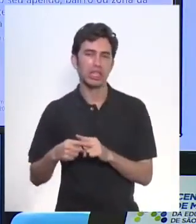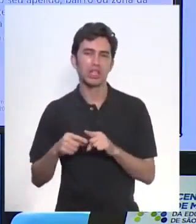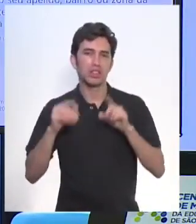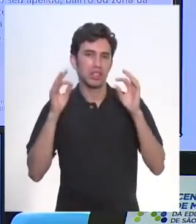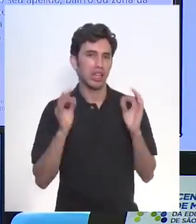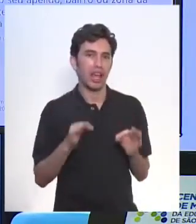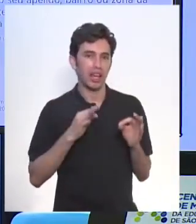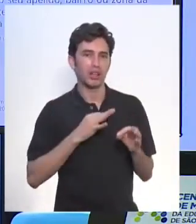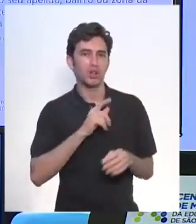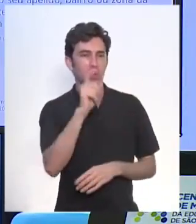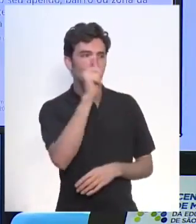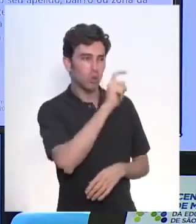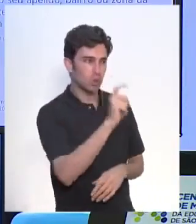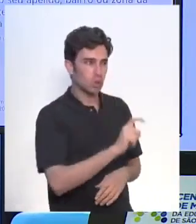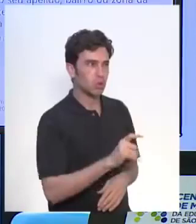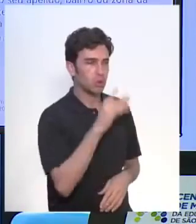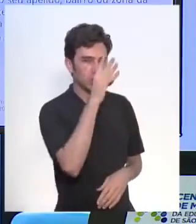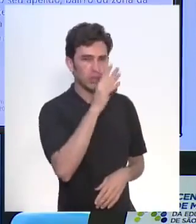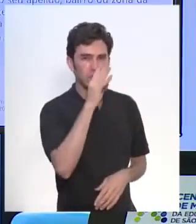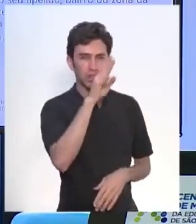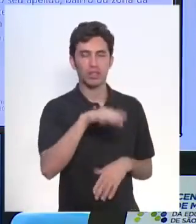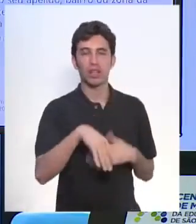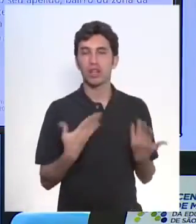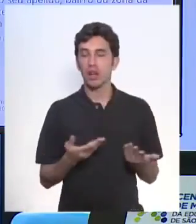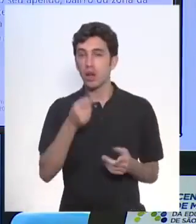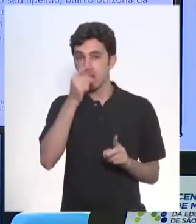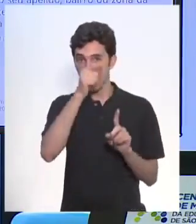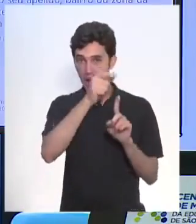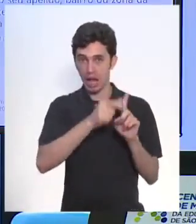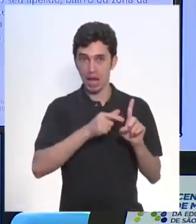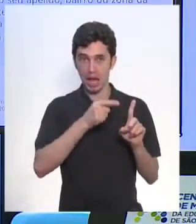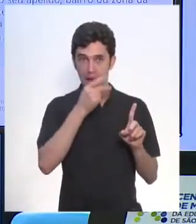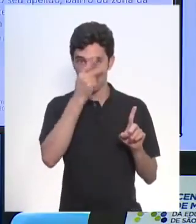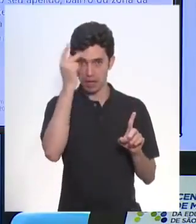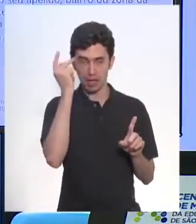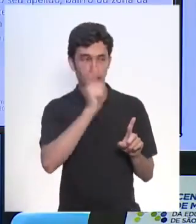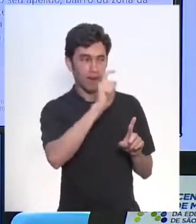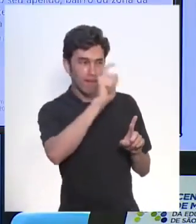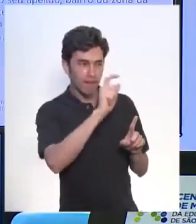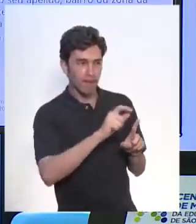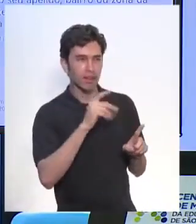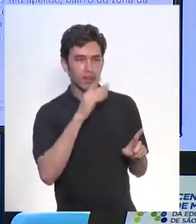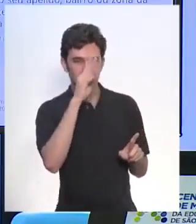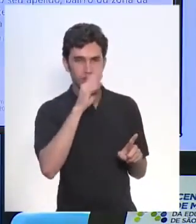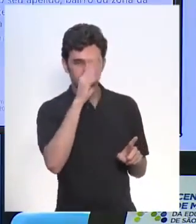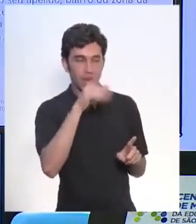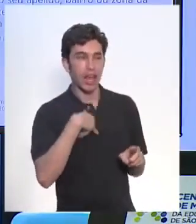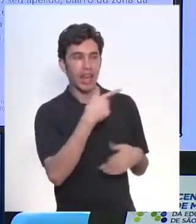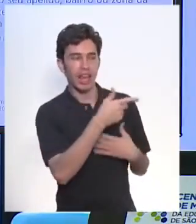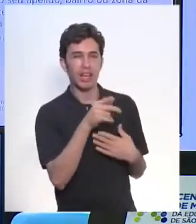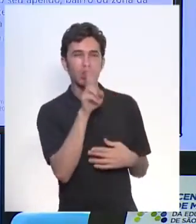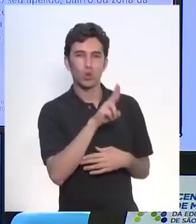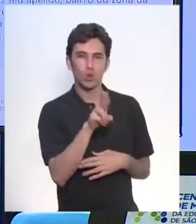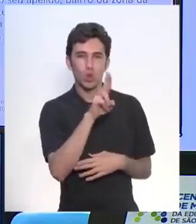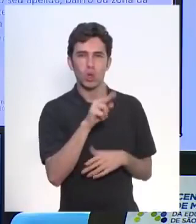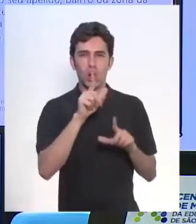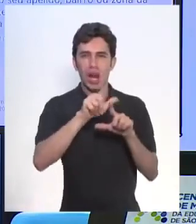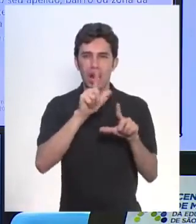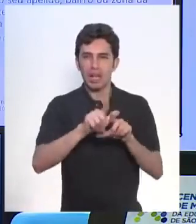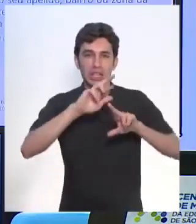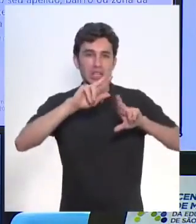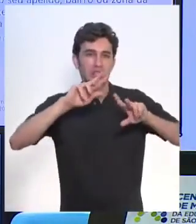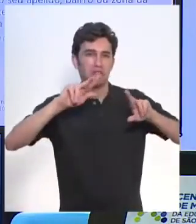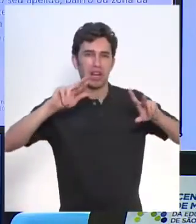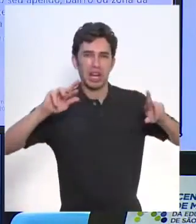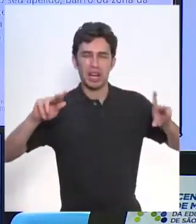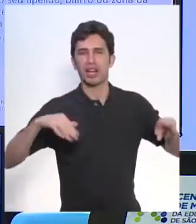tá? Os pichadores, geralmente, eles têm vários modelos diferentes, né? Alguns fazem mais arredondado, outros